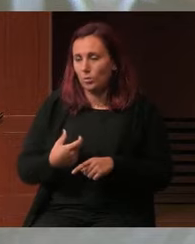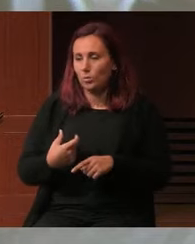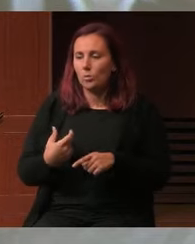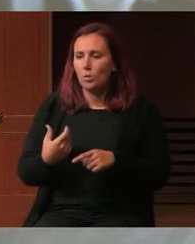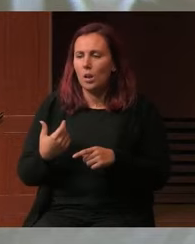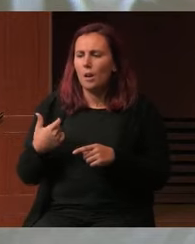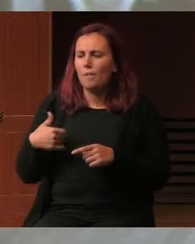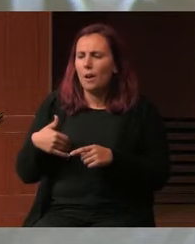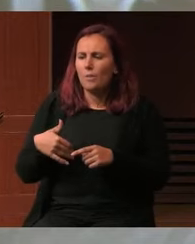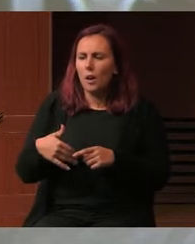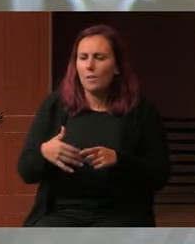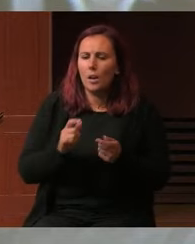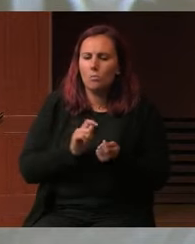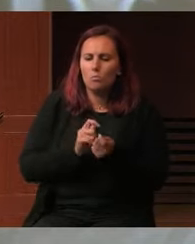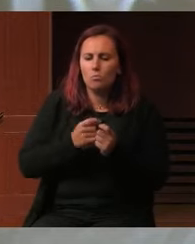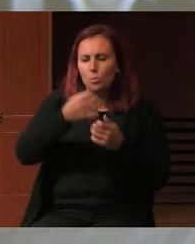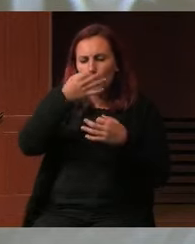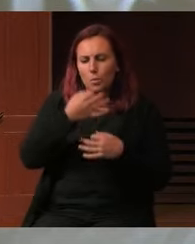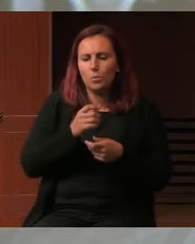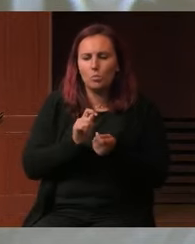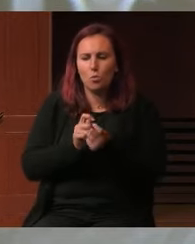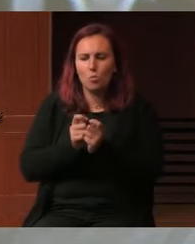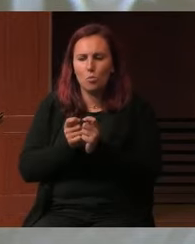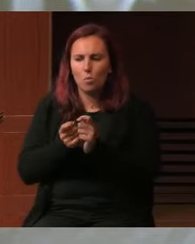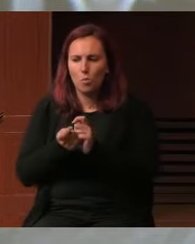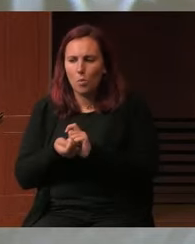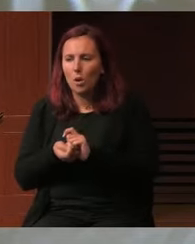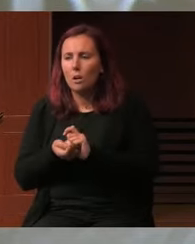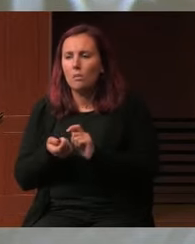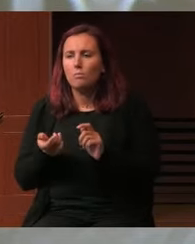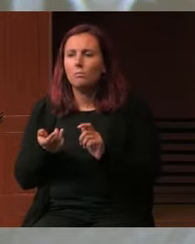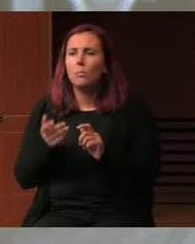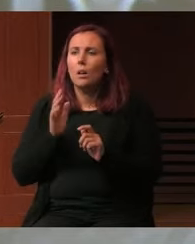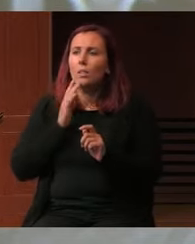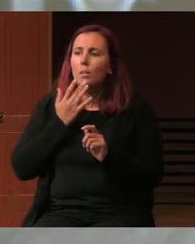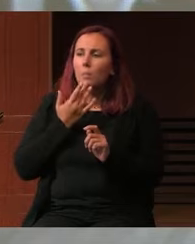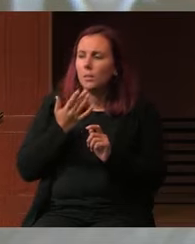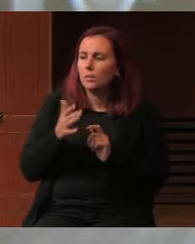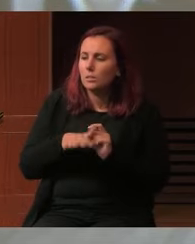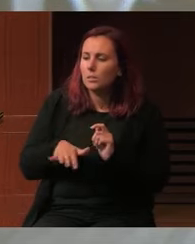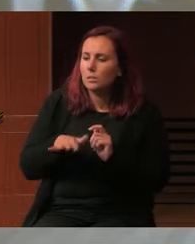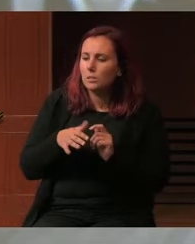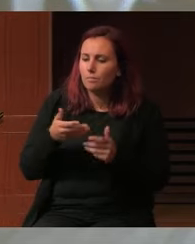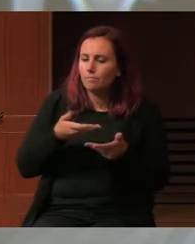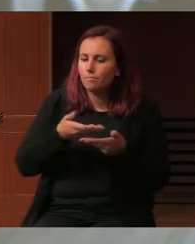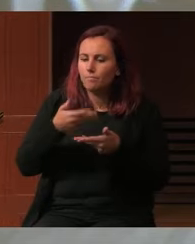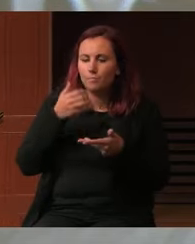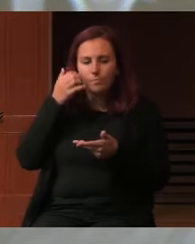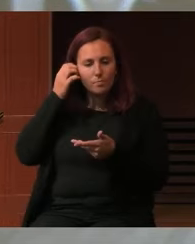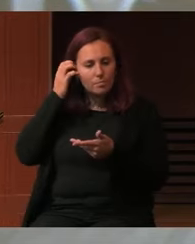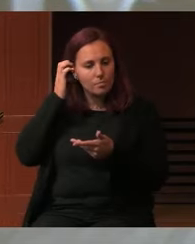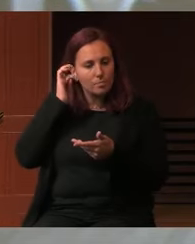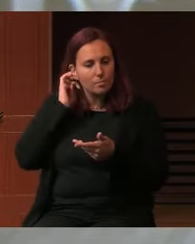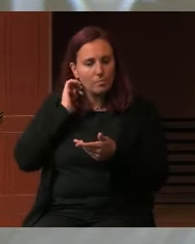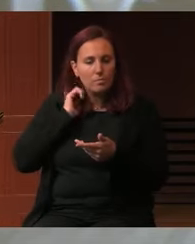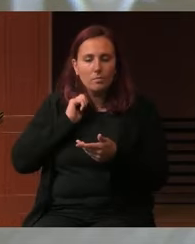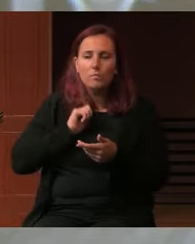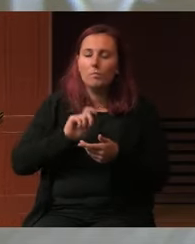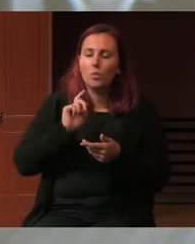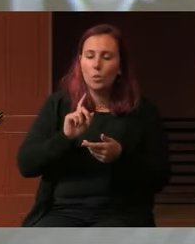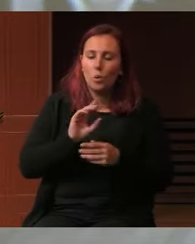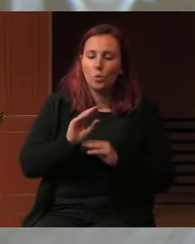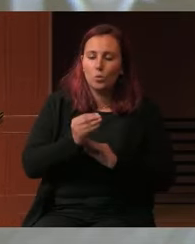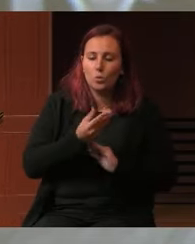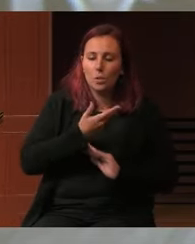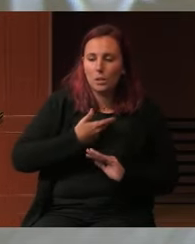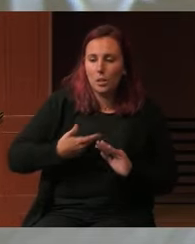vindo a mudar comportamentos muito nesta relação mais ou menos bem estabelecida entre os